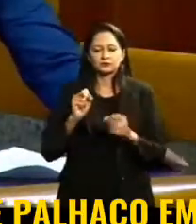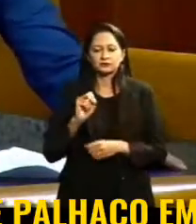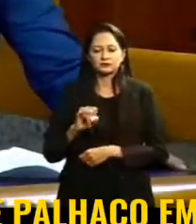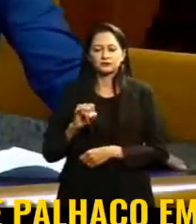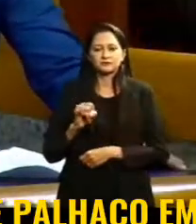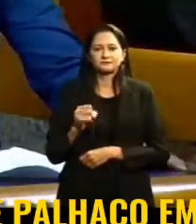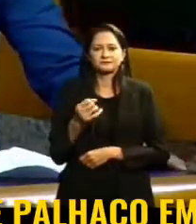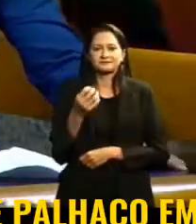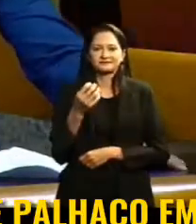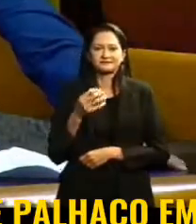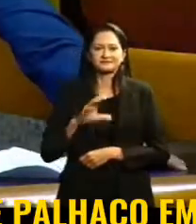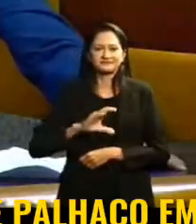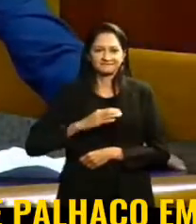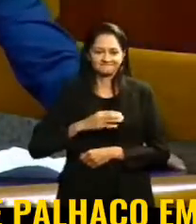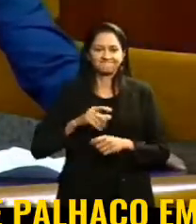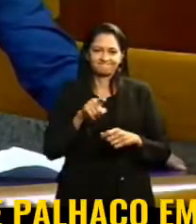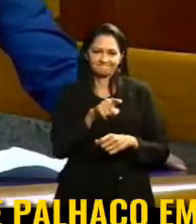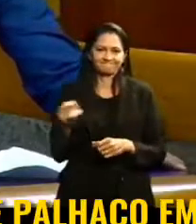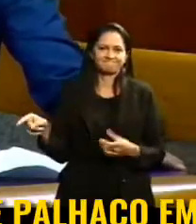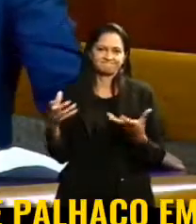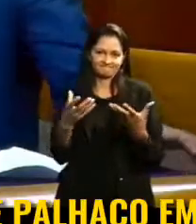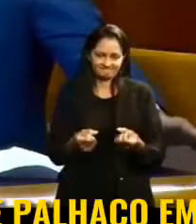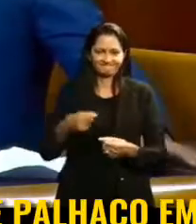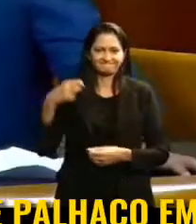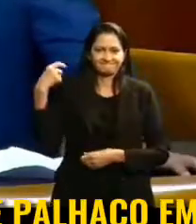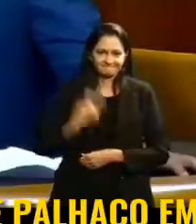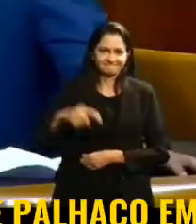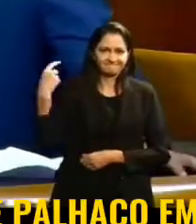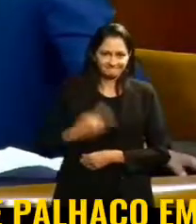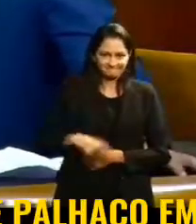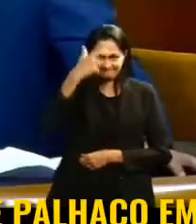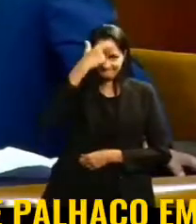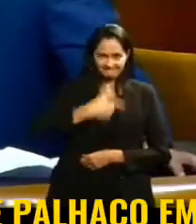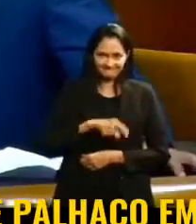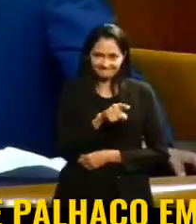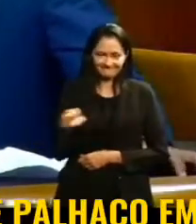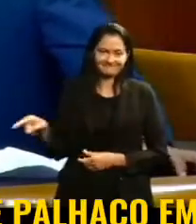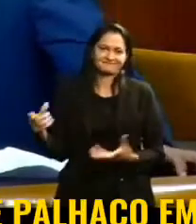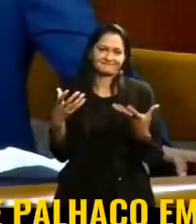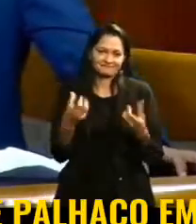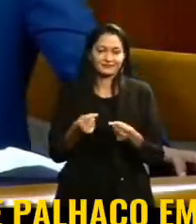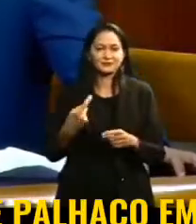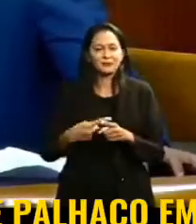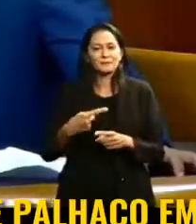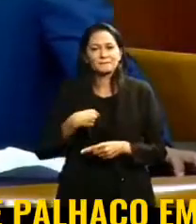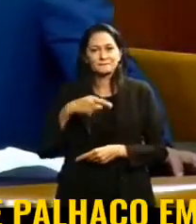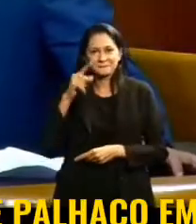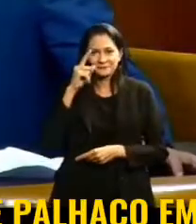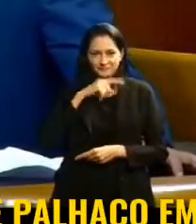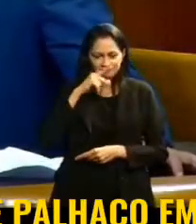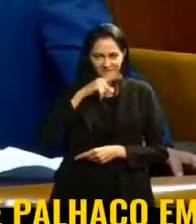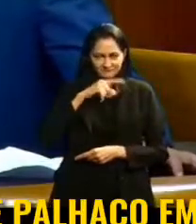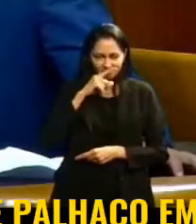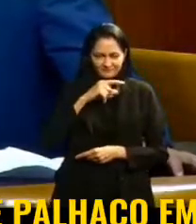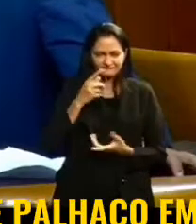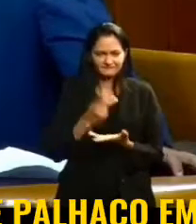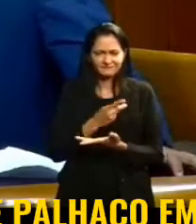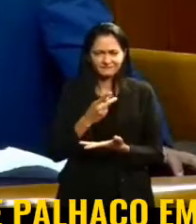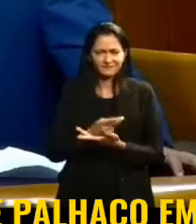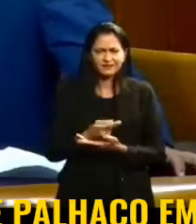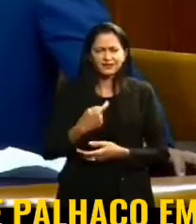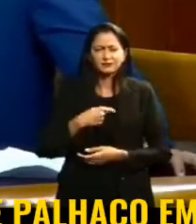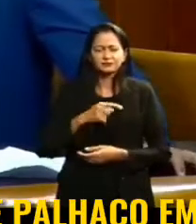umas 3 chibatadas, eu quero levar essa chibatada, porque o erro que eu cometi de maneira culposa,